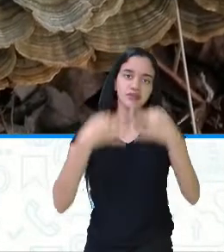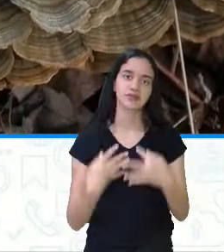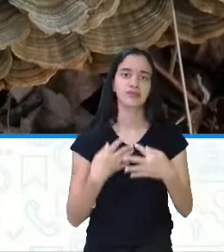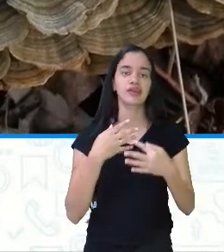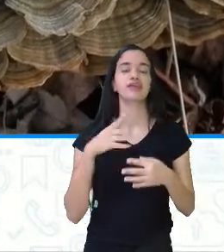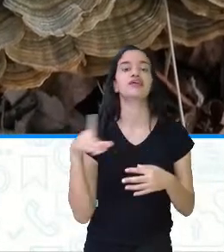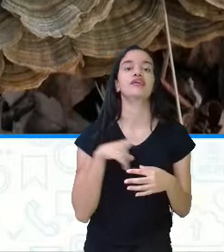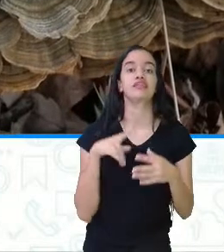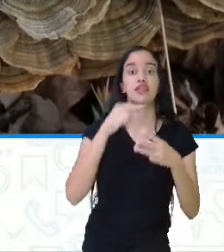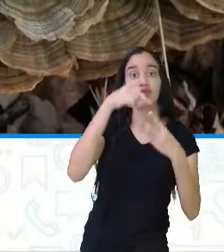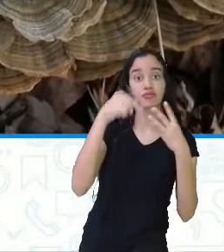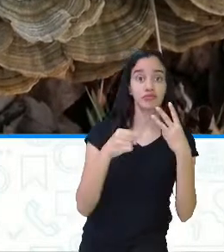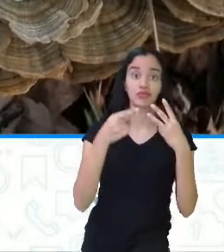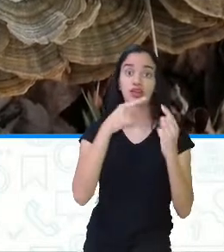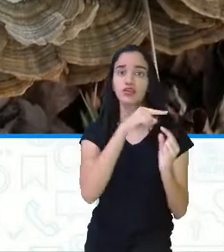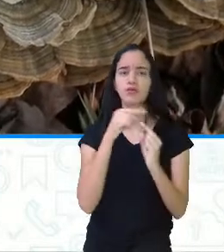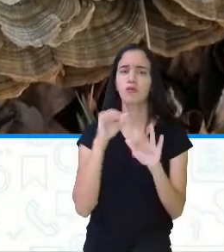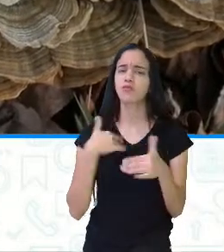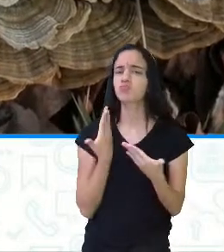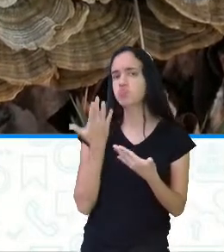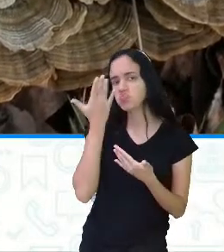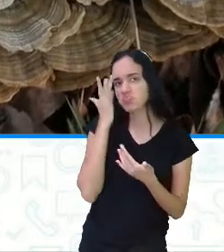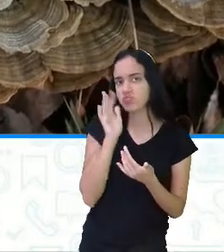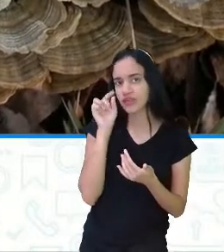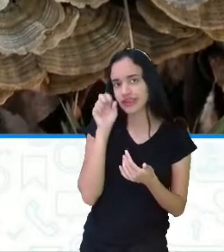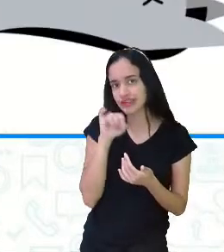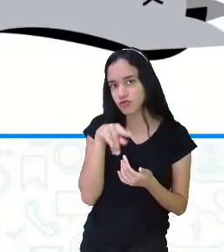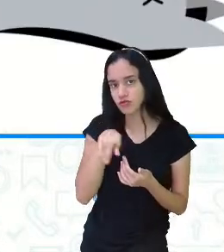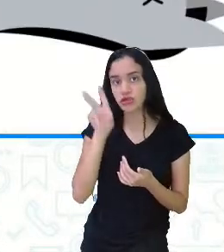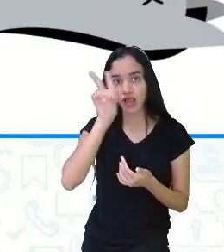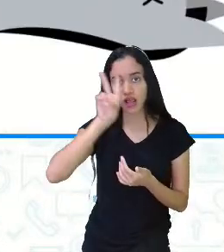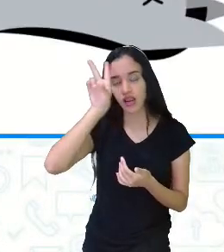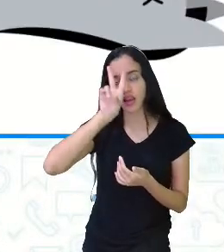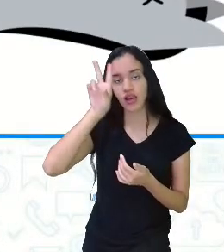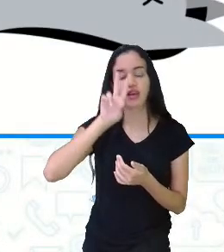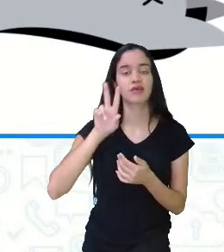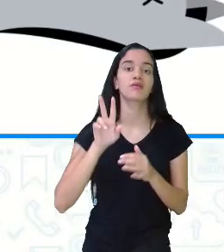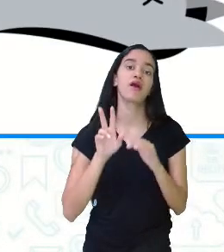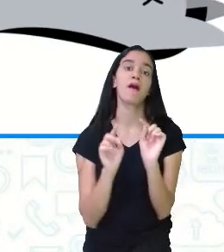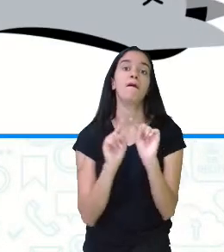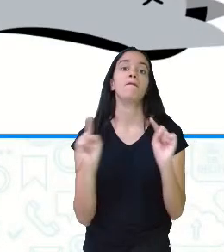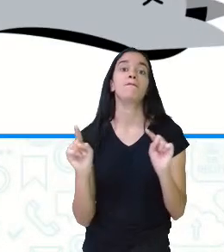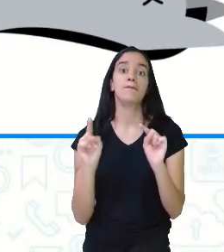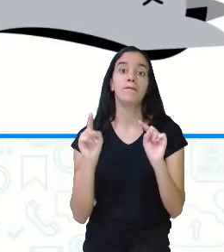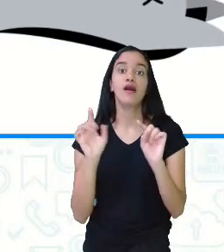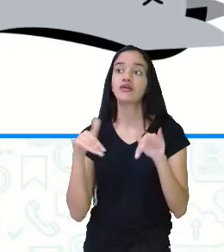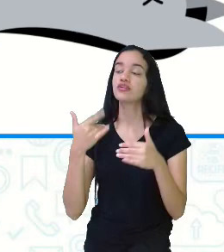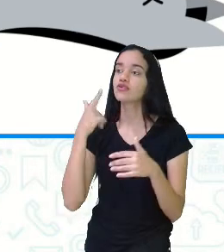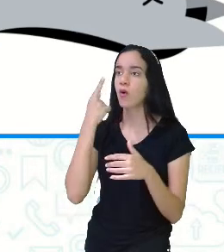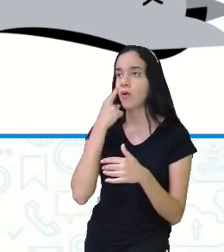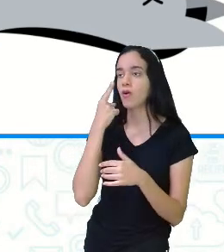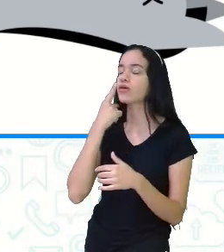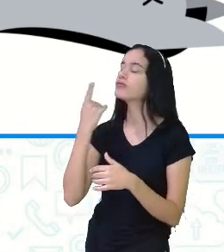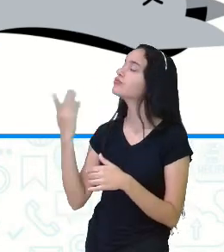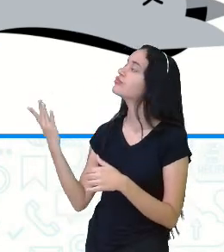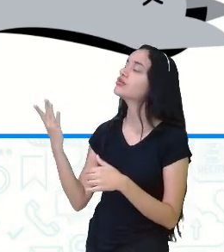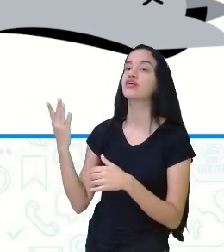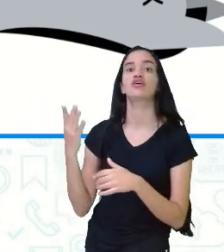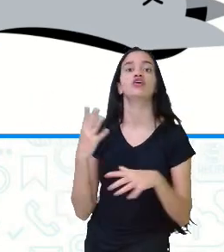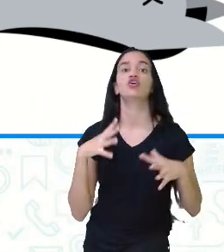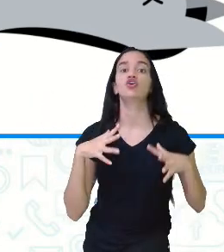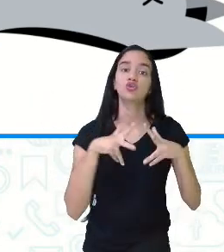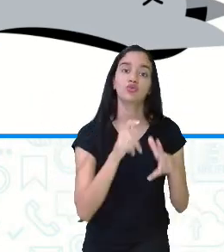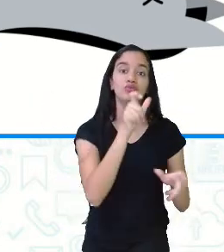tinham 3 tipos. Eu não sei se vocês lembram, eu comentei aqui com vocês. Mas olha só, todos esses seres vivos que a